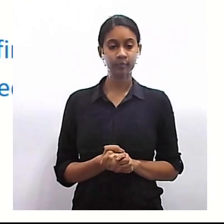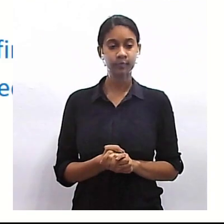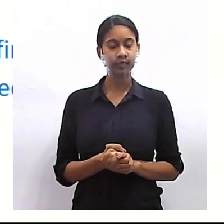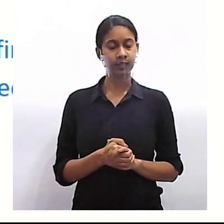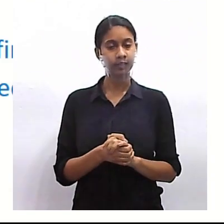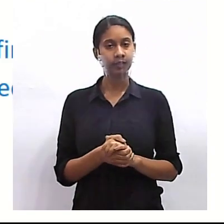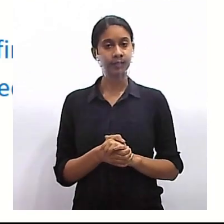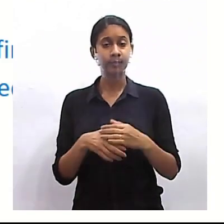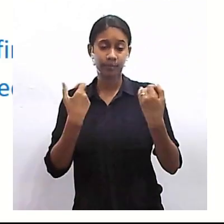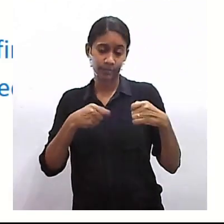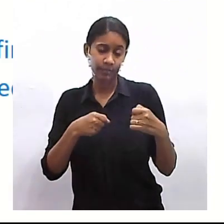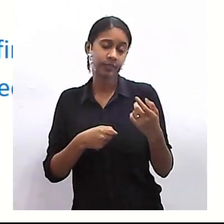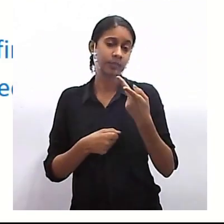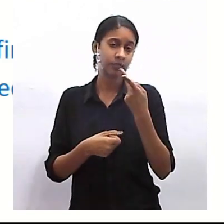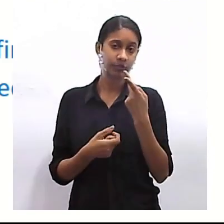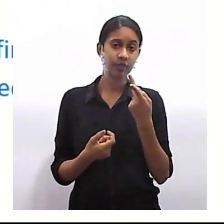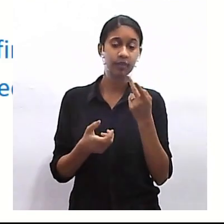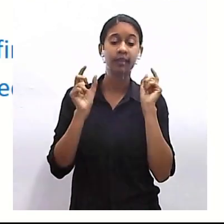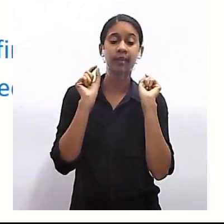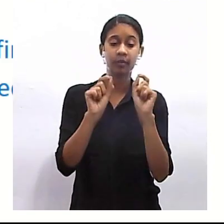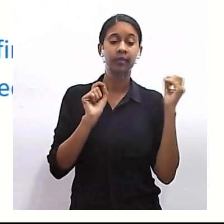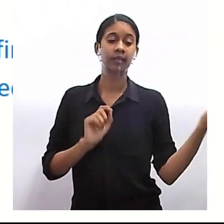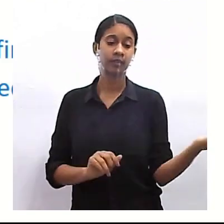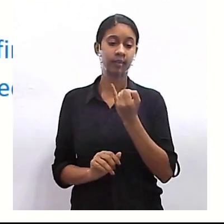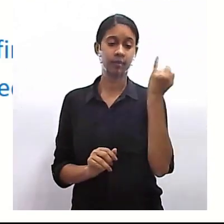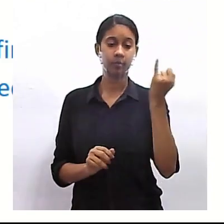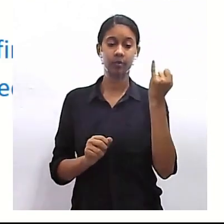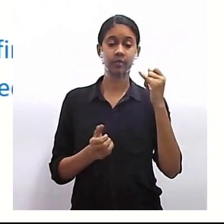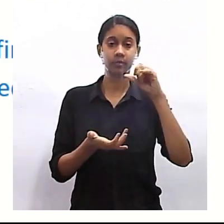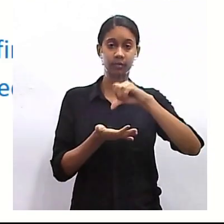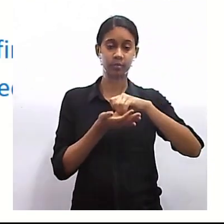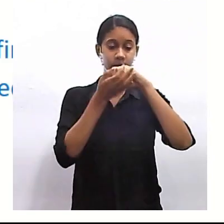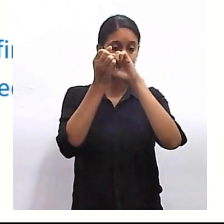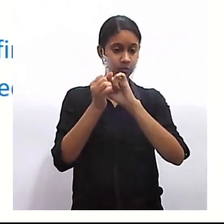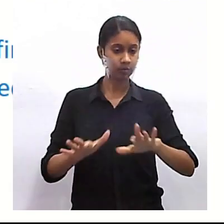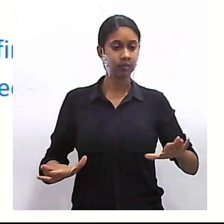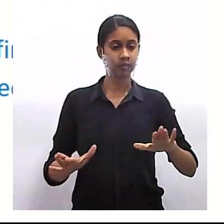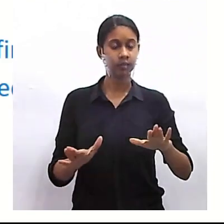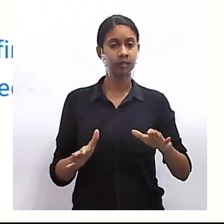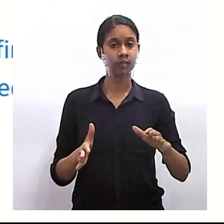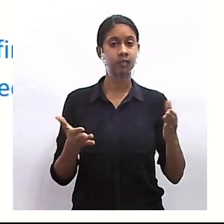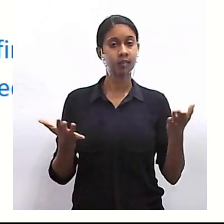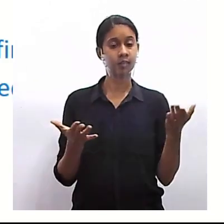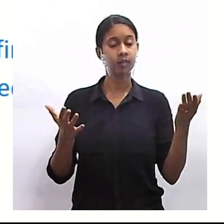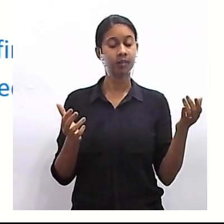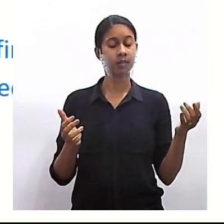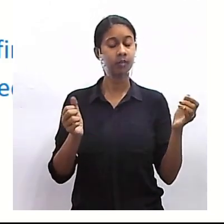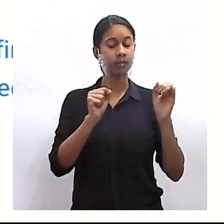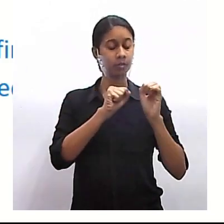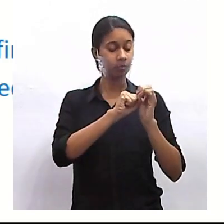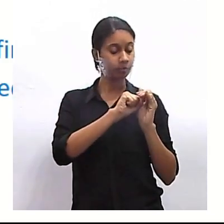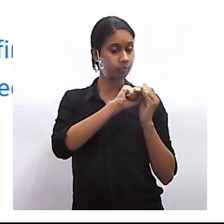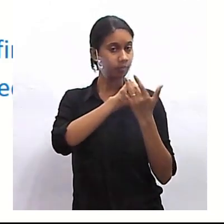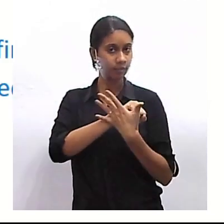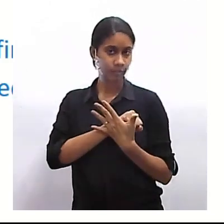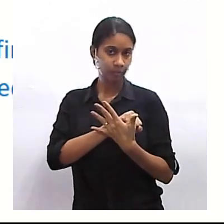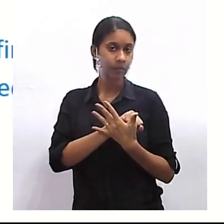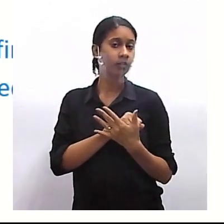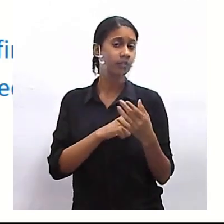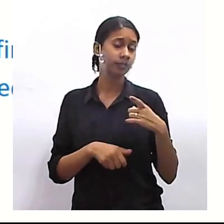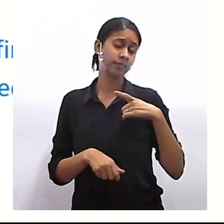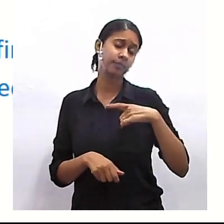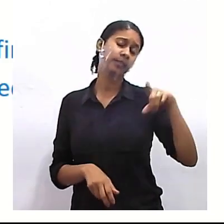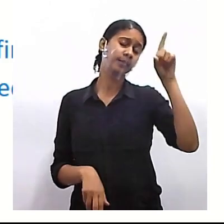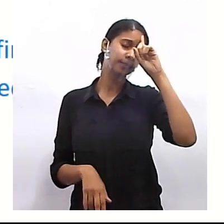de falar, que é a importância do centro de distribuição no cenário do Covid-19, que a gente está dia a dia